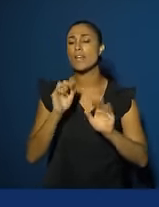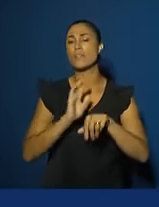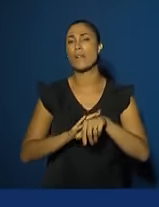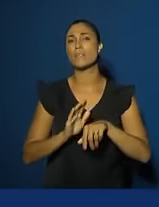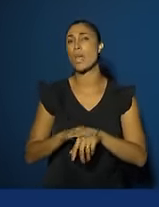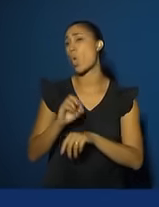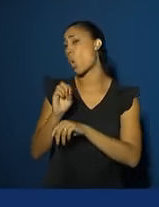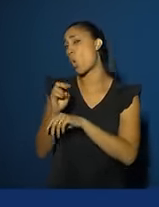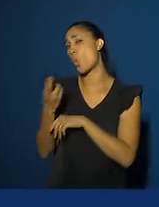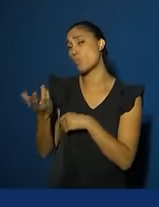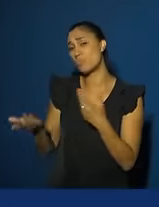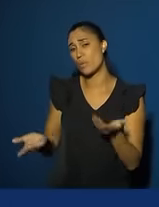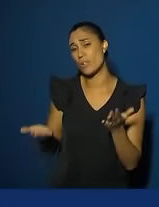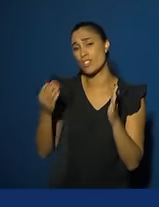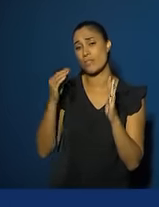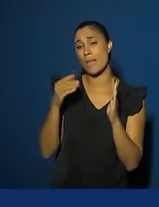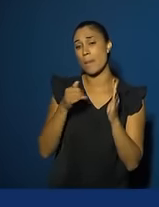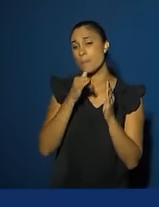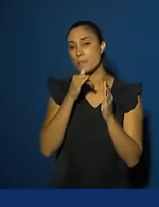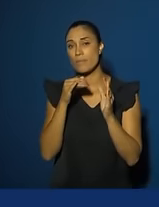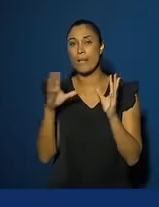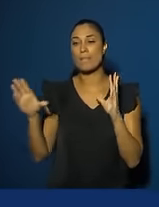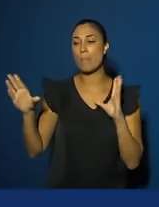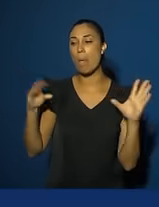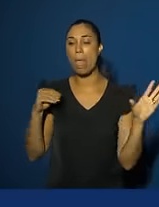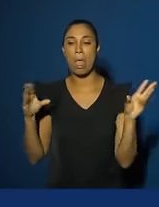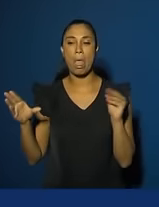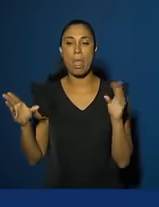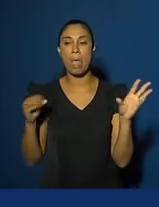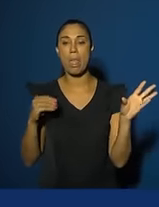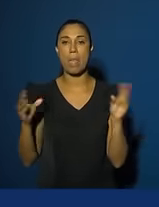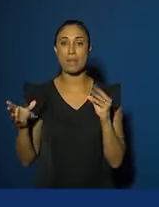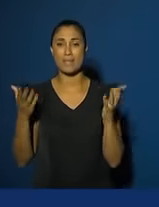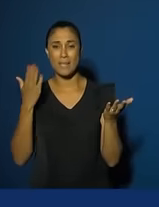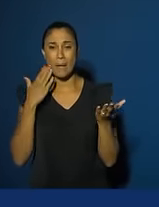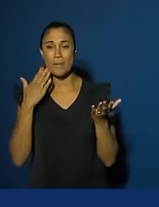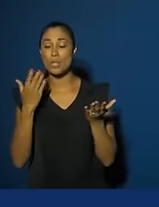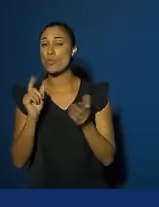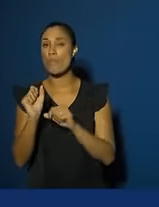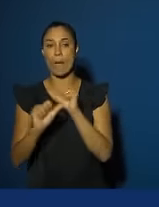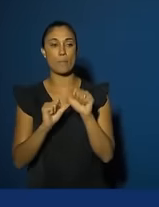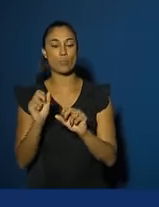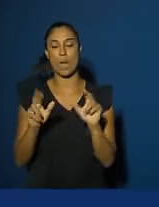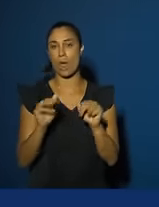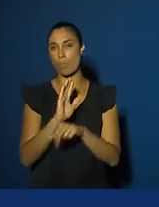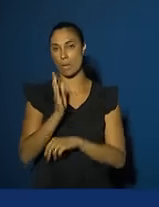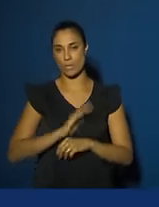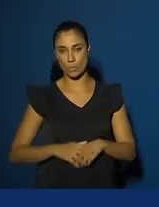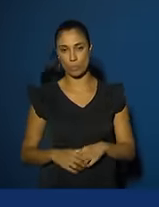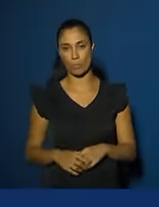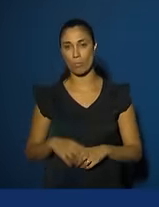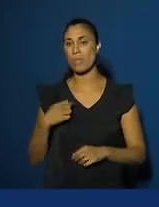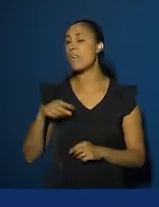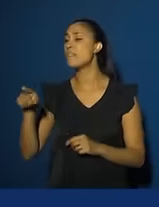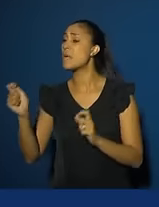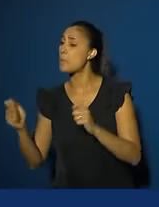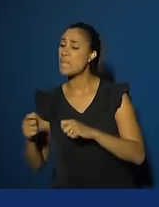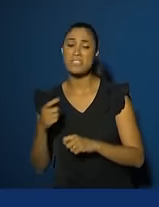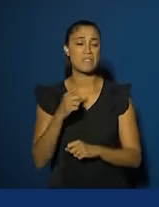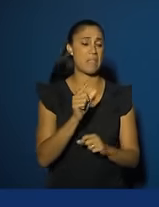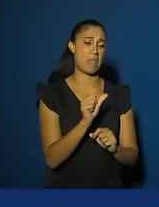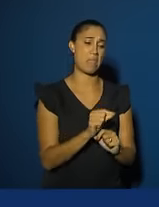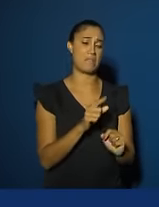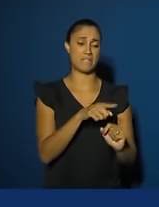ou então nós vamos cair num flaflu uma polarização que não vai ajudar o Brasil de quem é mais competente quem é